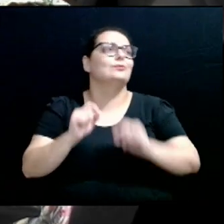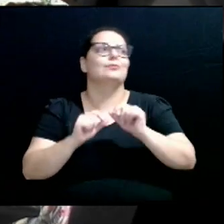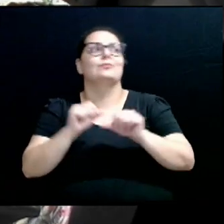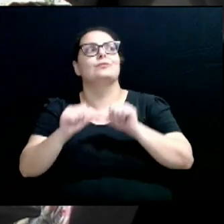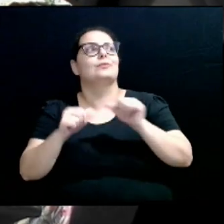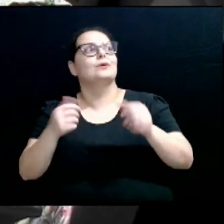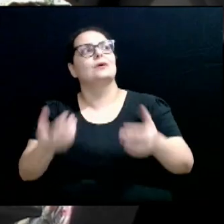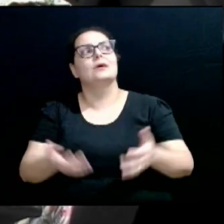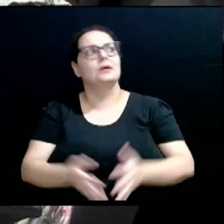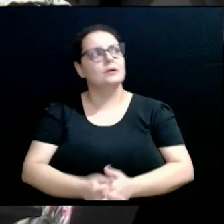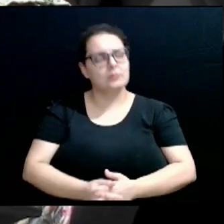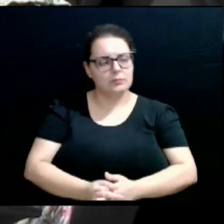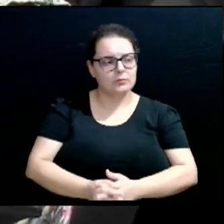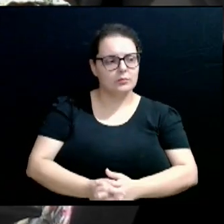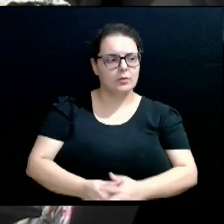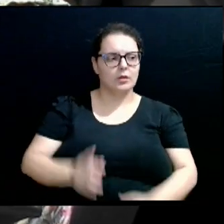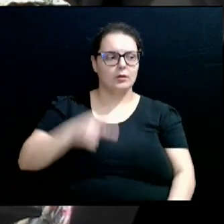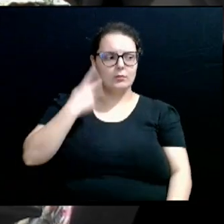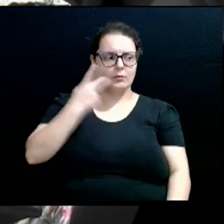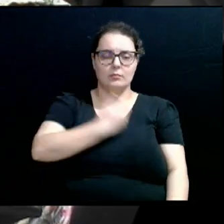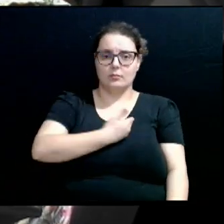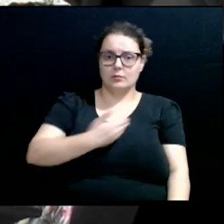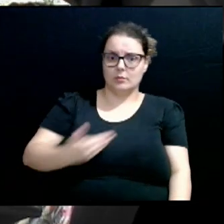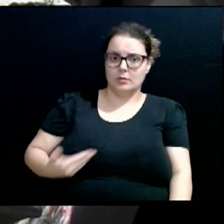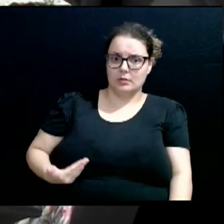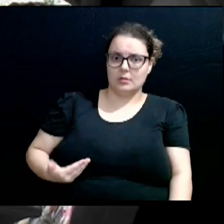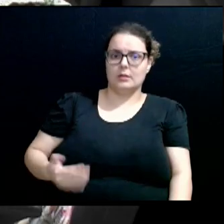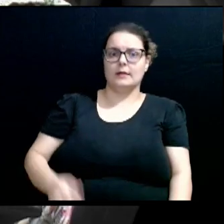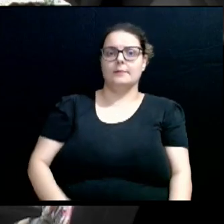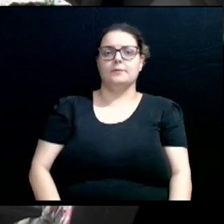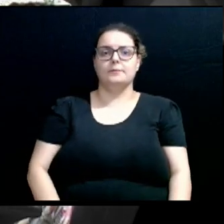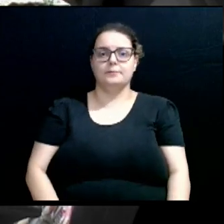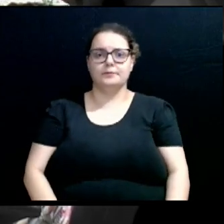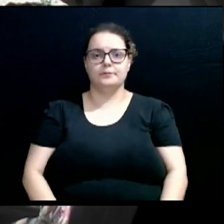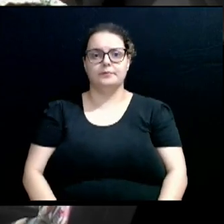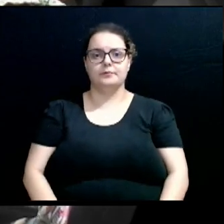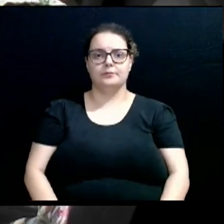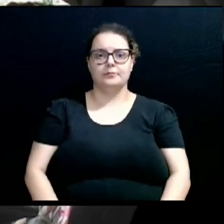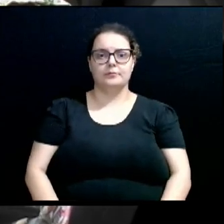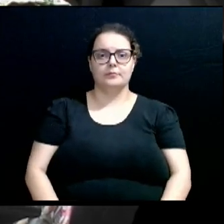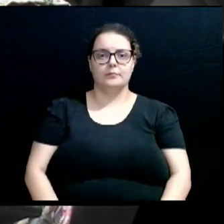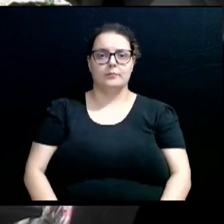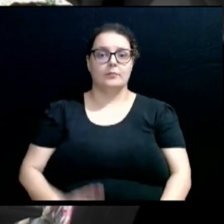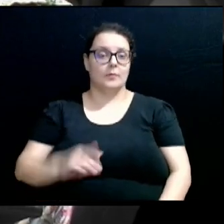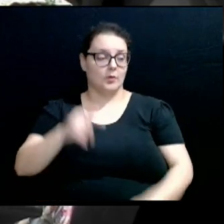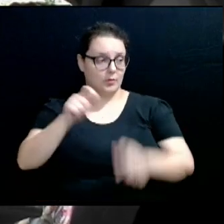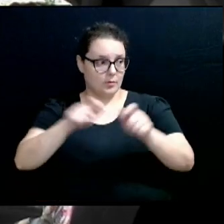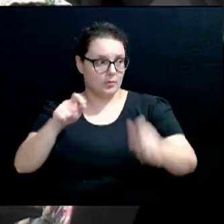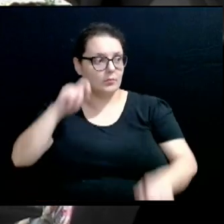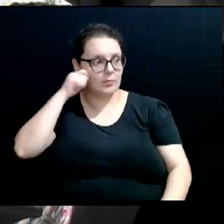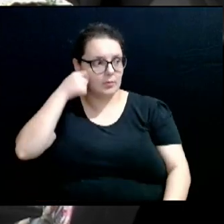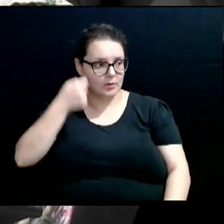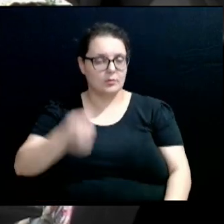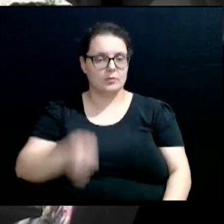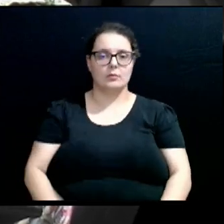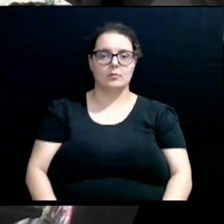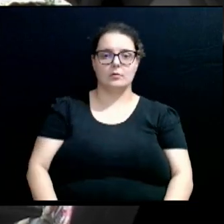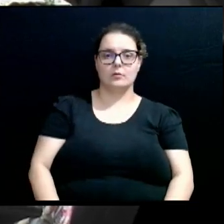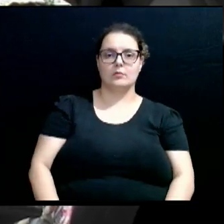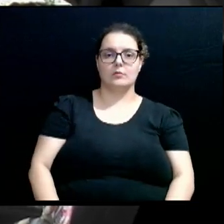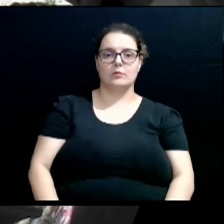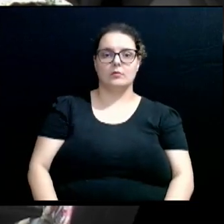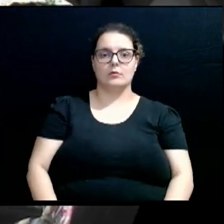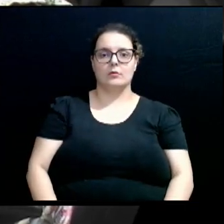política pública quando as pessoas negras passam a decidir e não